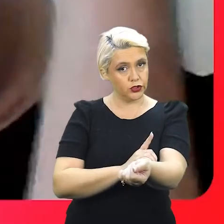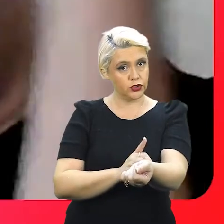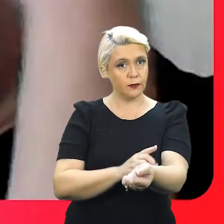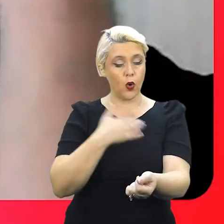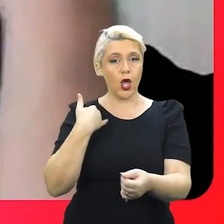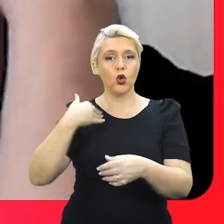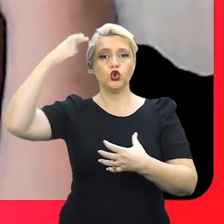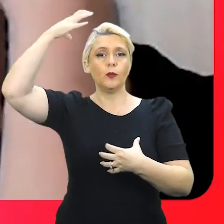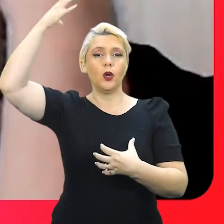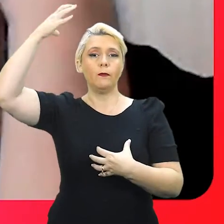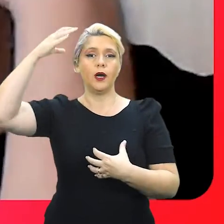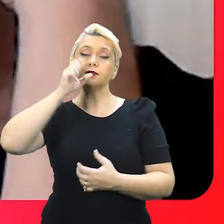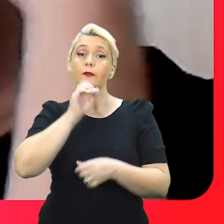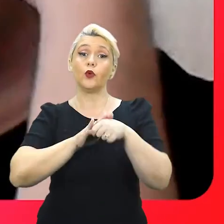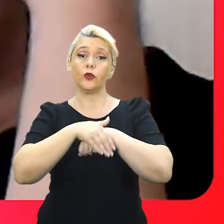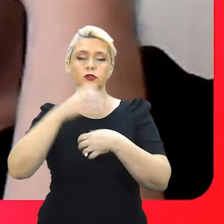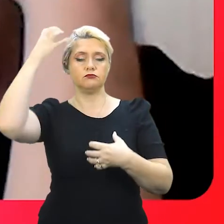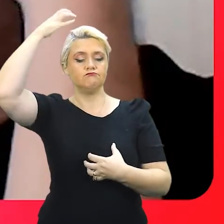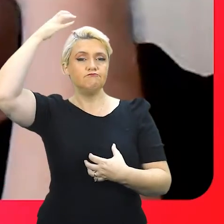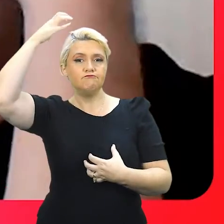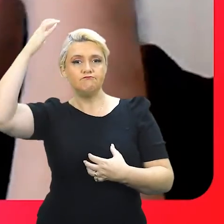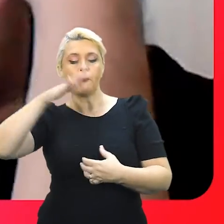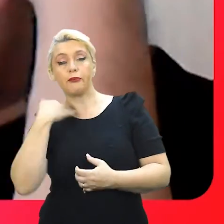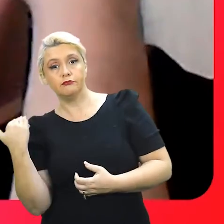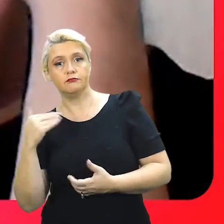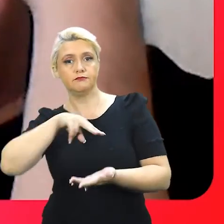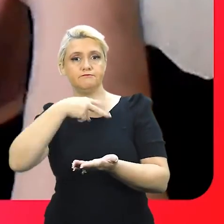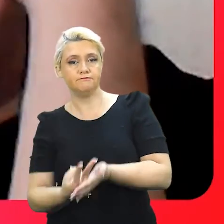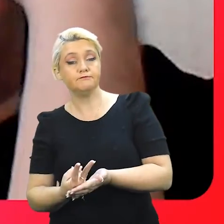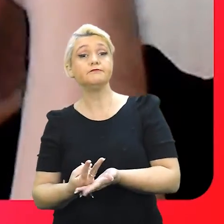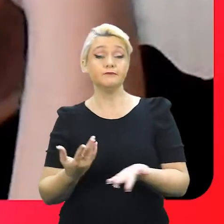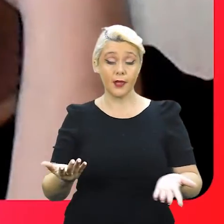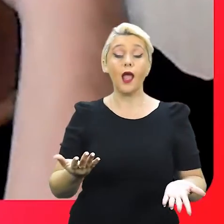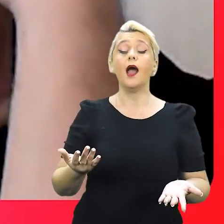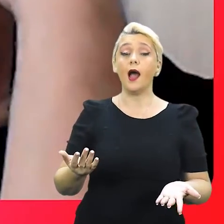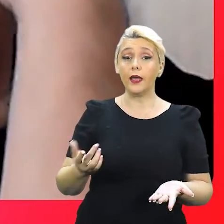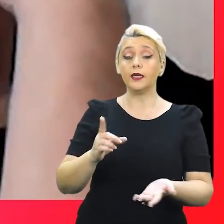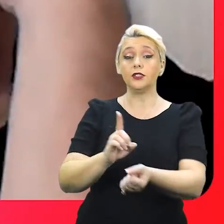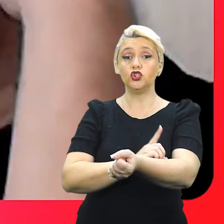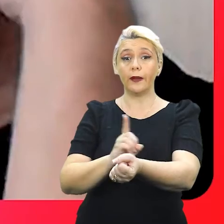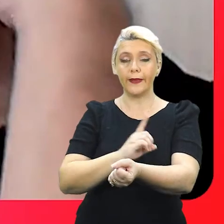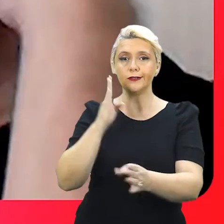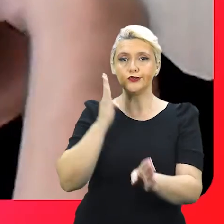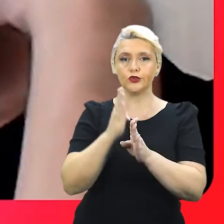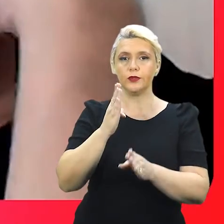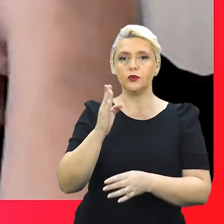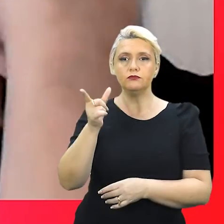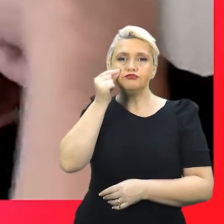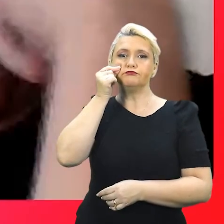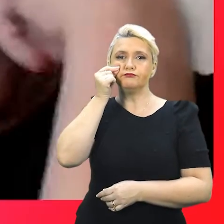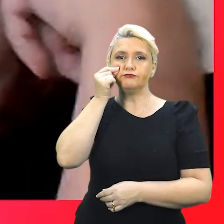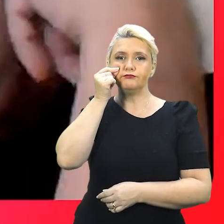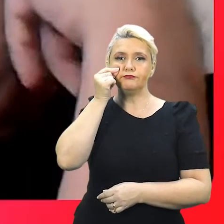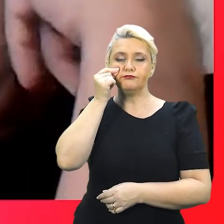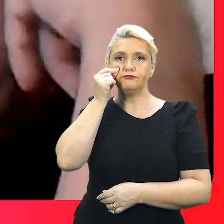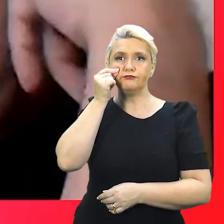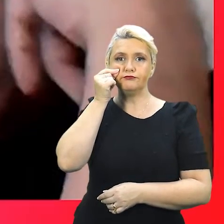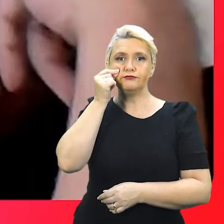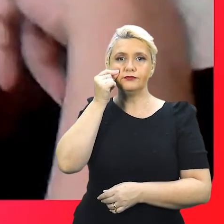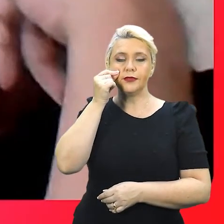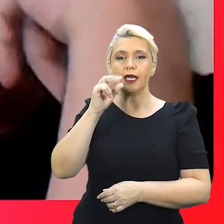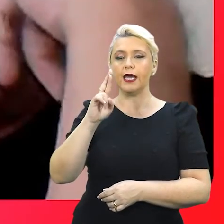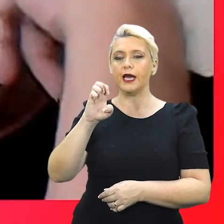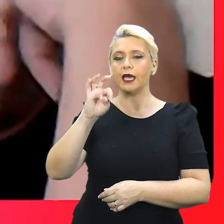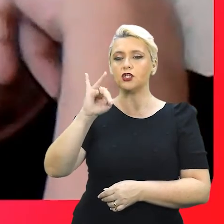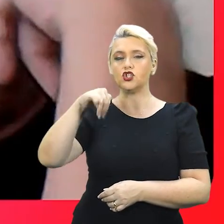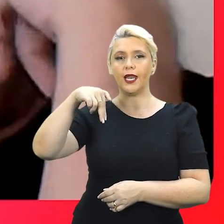tomando banho, num sábado à noite. E aí o diabetes veio, tirou um olho meu por descolamento de retina. A retina não